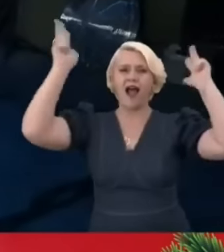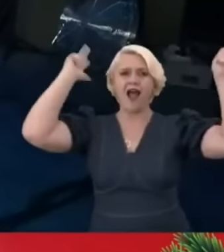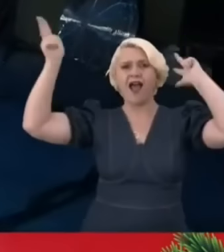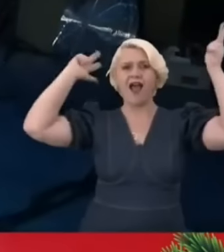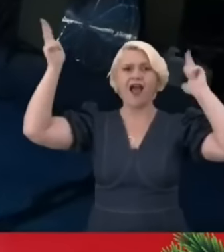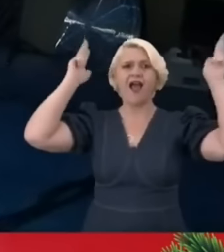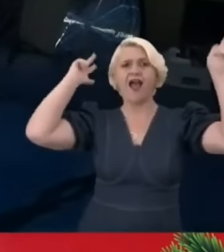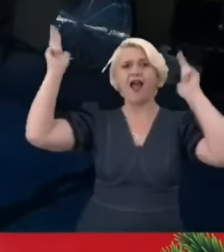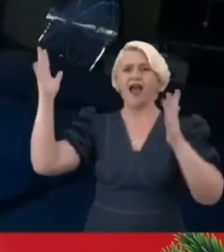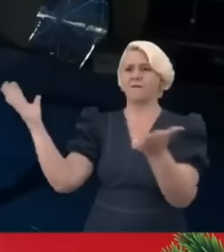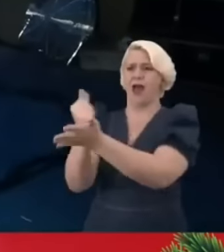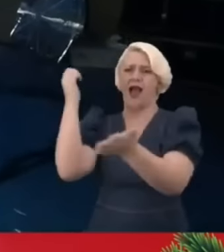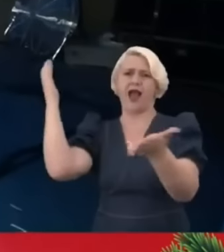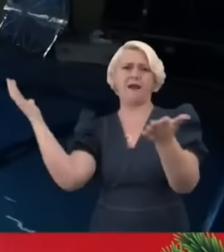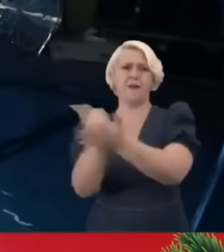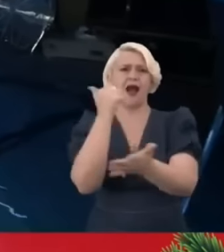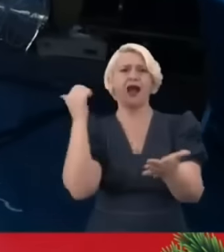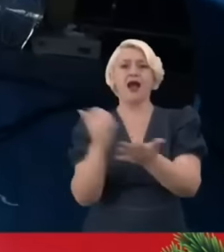De novo, de novo.